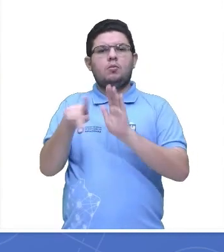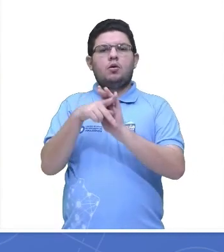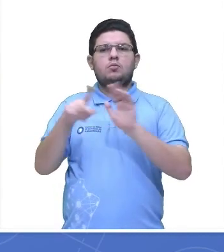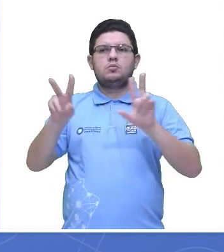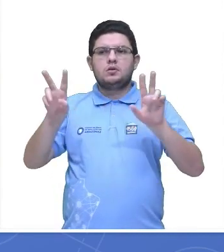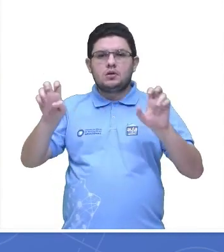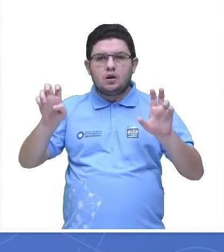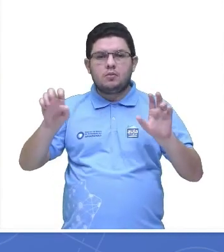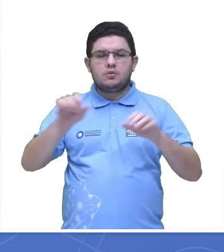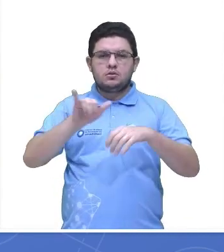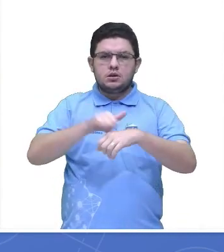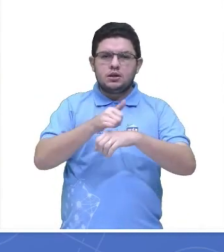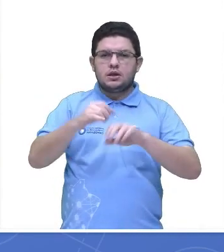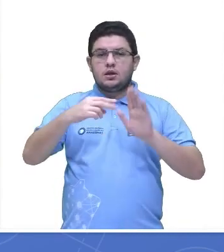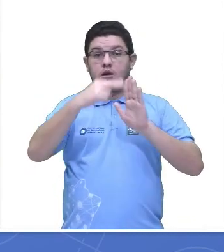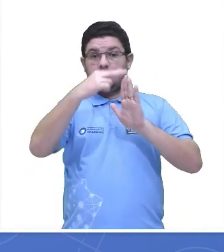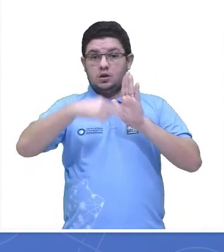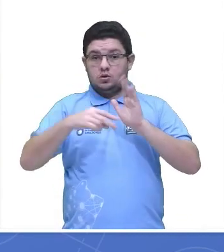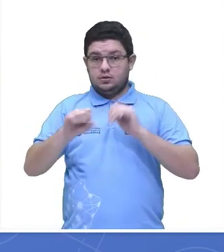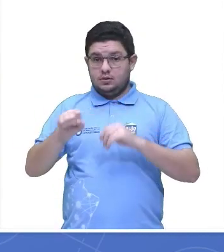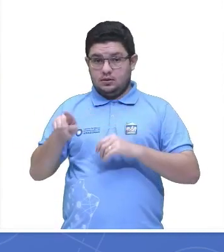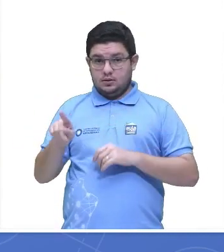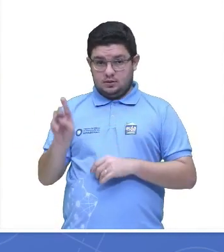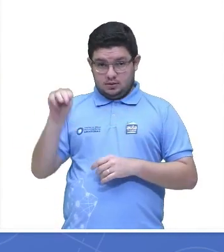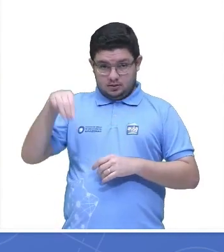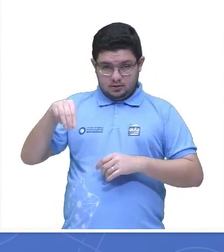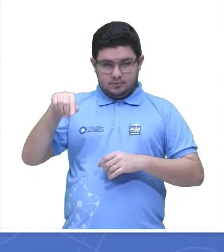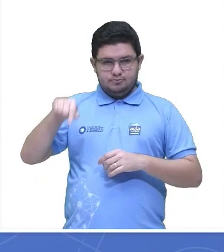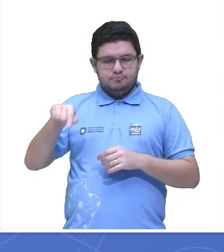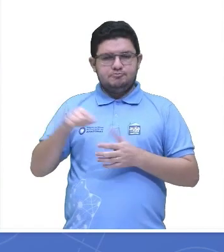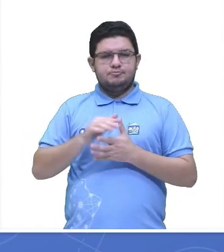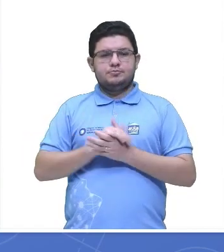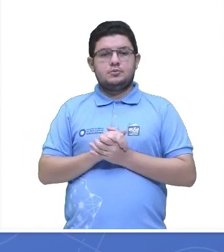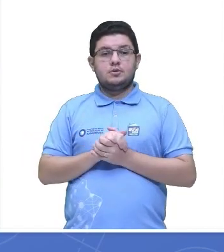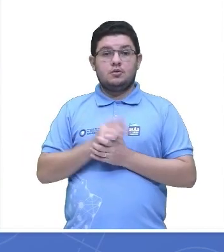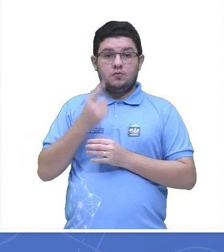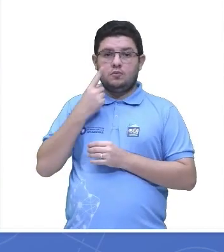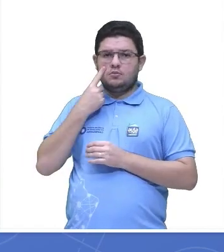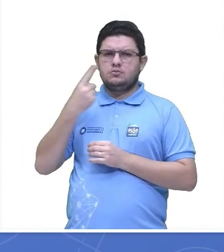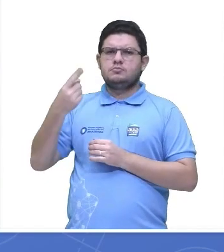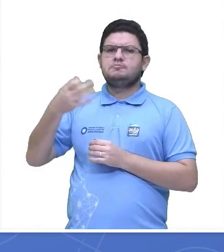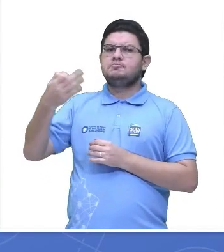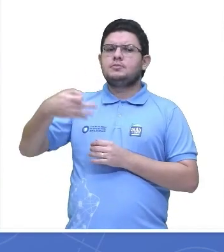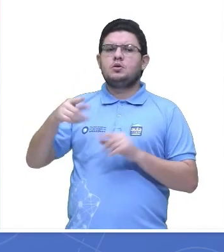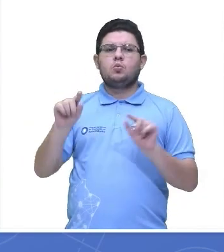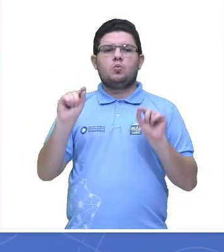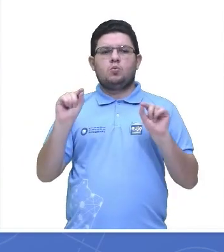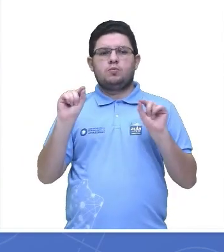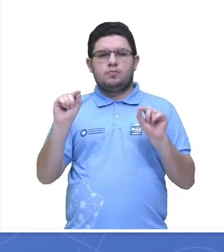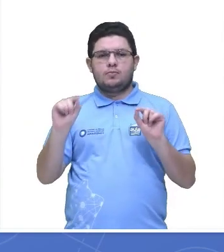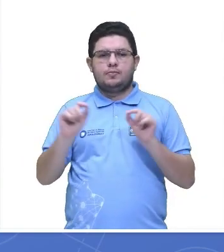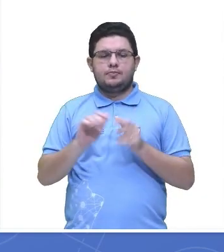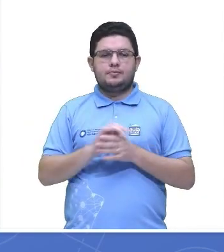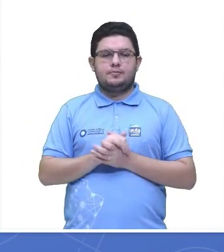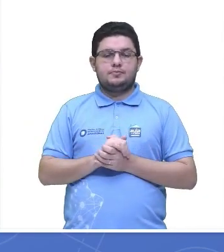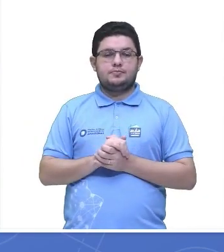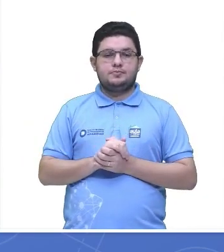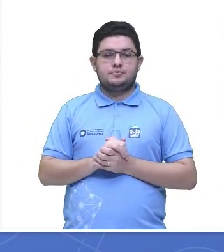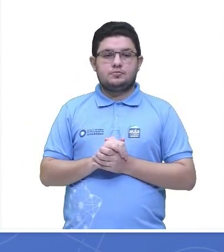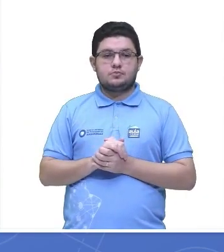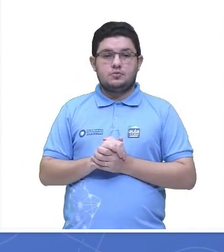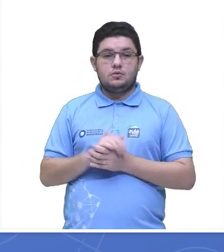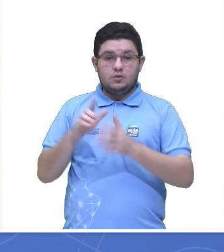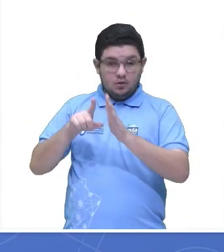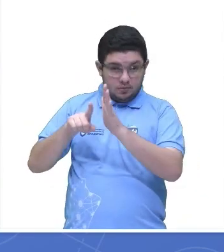estratégia bastante conhecida e bastante útil, tá? Vamos ver a resposta correta? Olha só, a